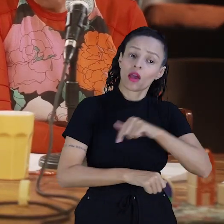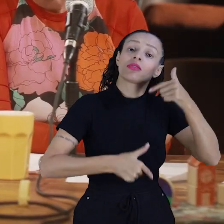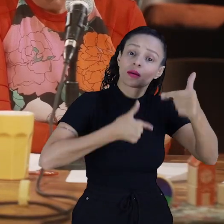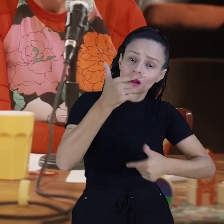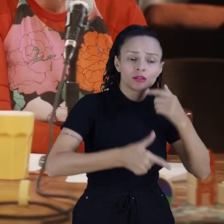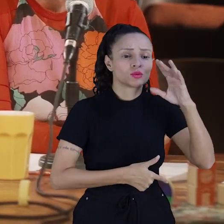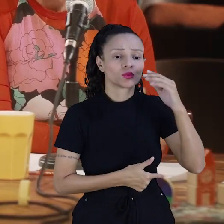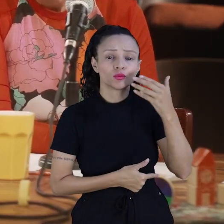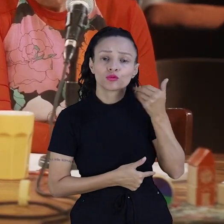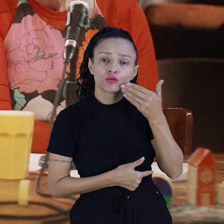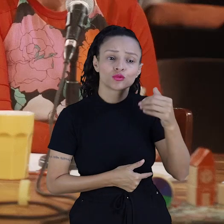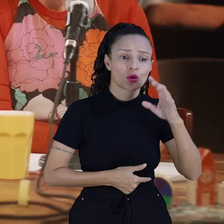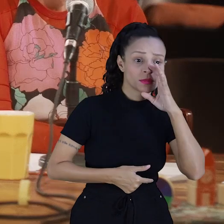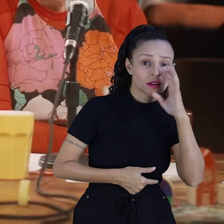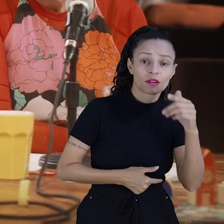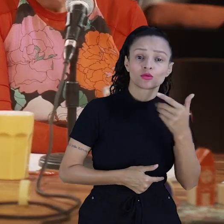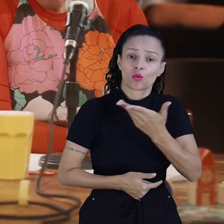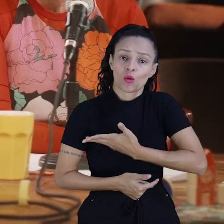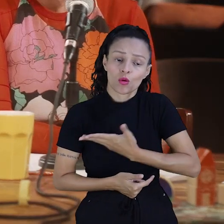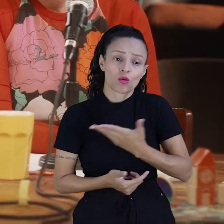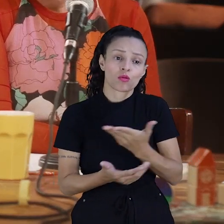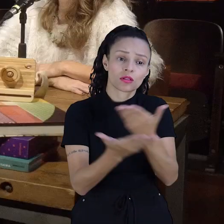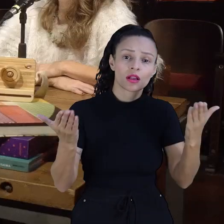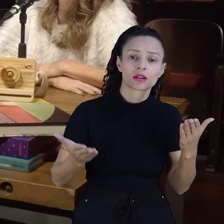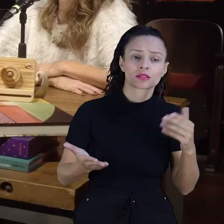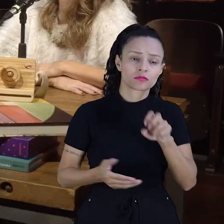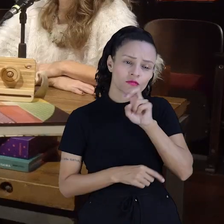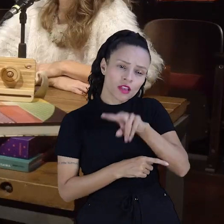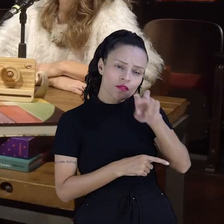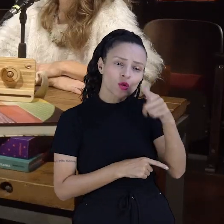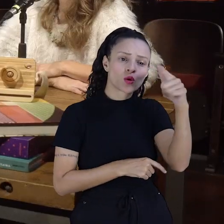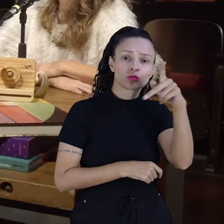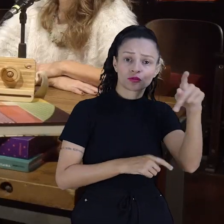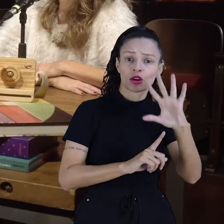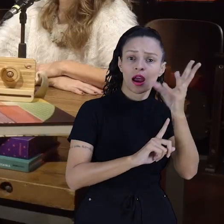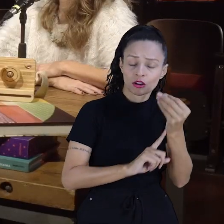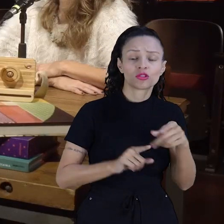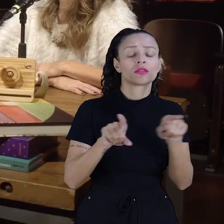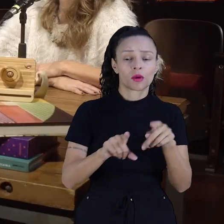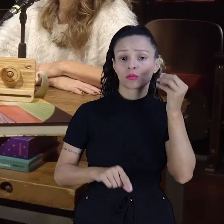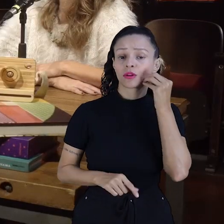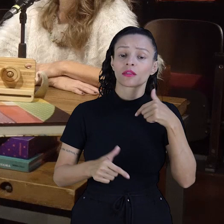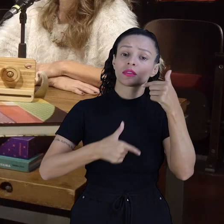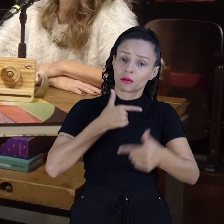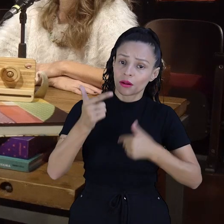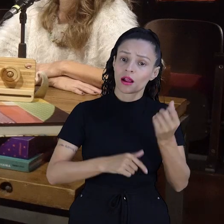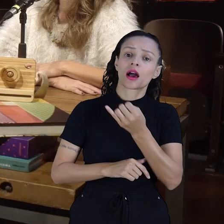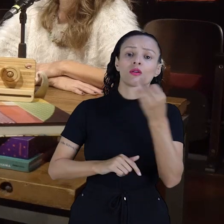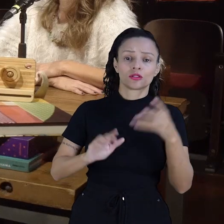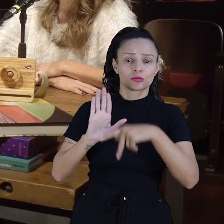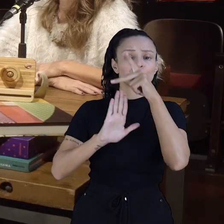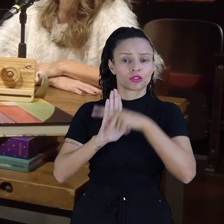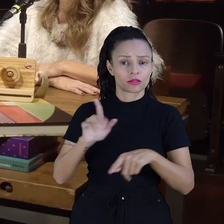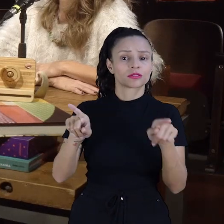foi fazendo estágio, foi trabalhando, foi observando os meus colegas, observando outros professores de arte. Eu tive a oportunidade